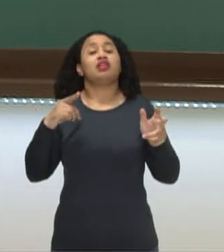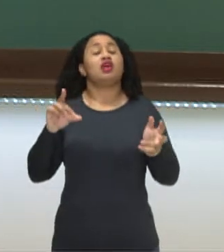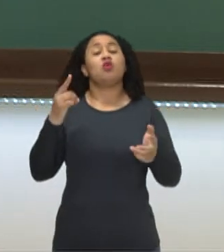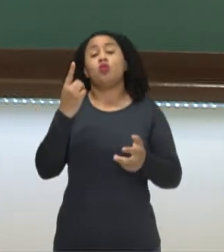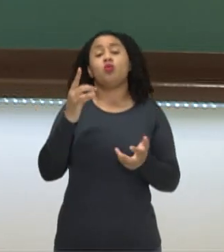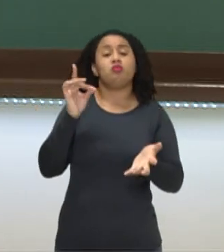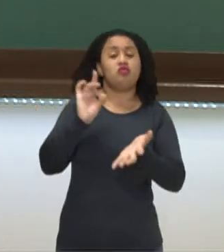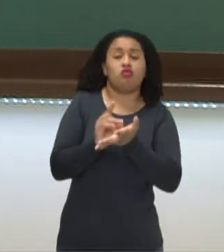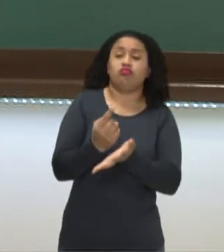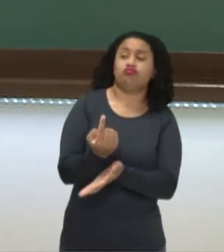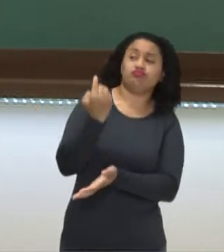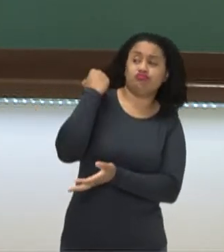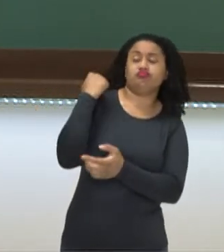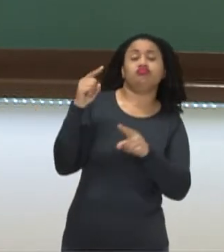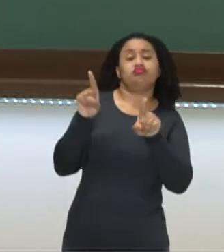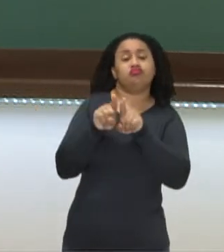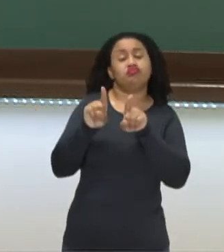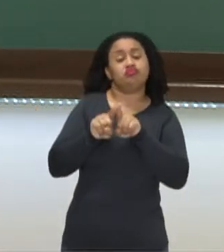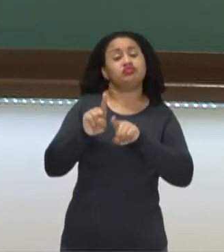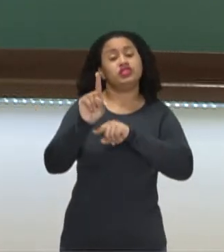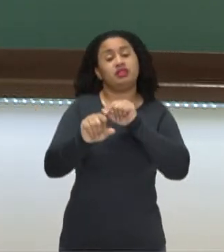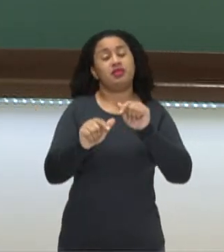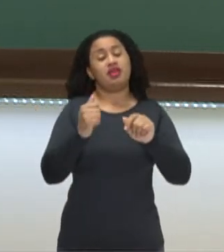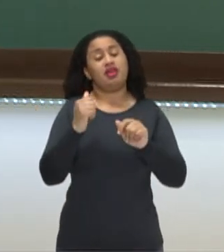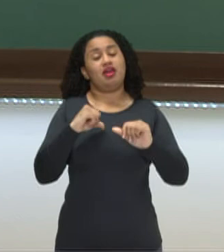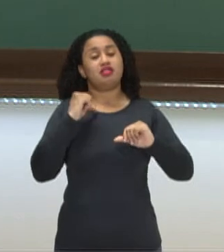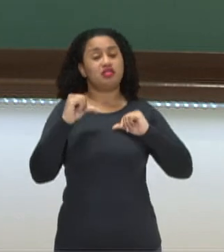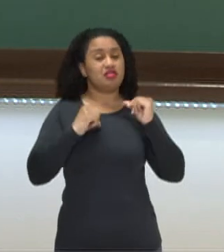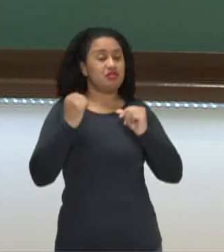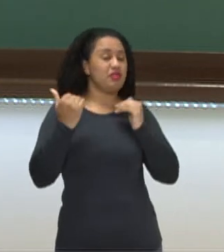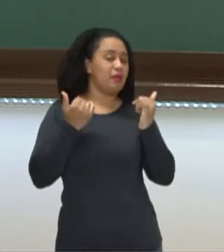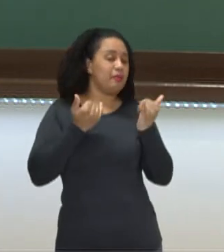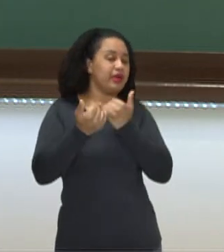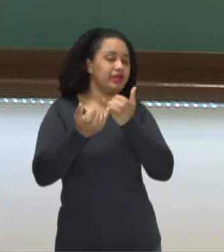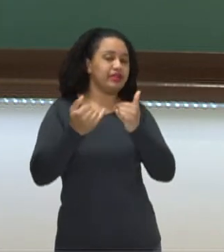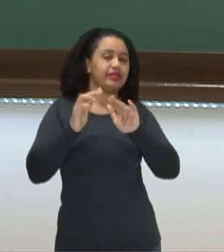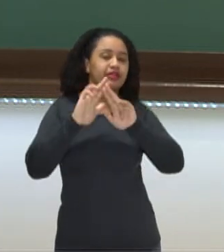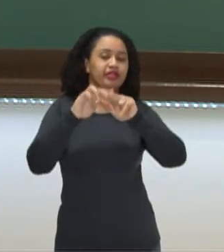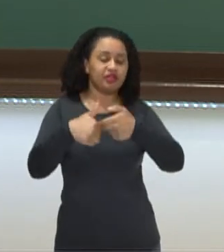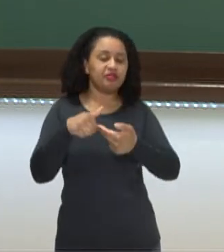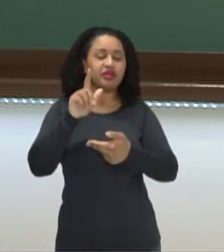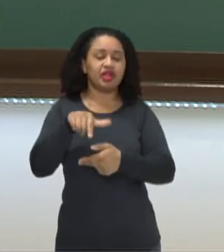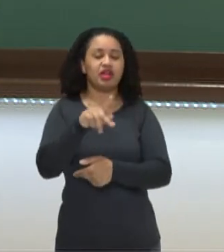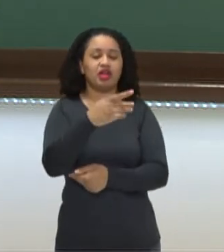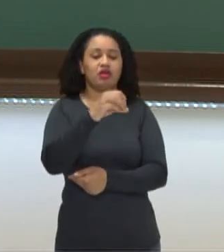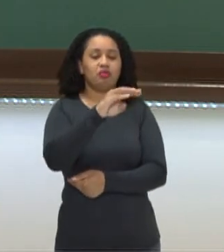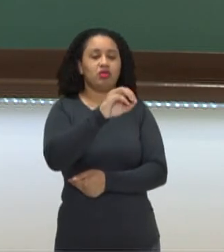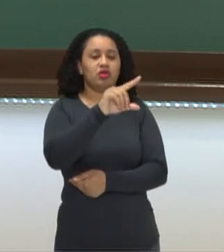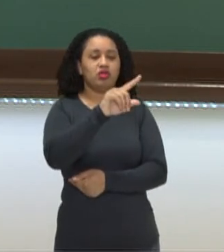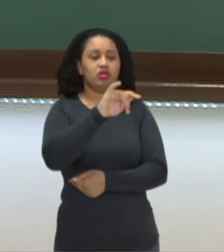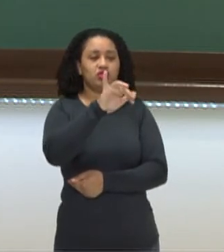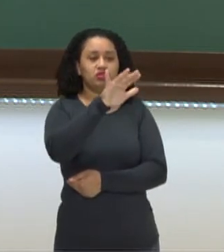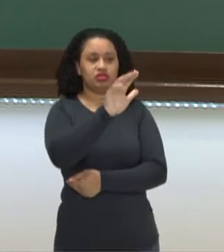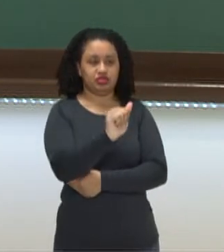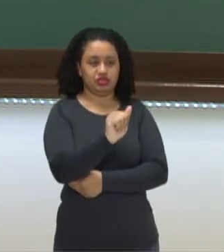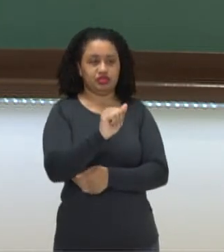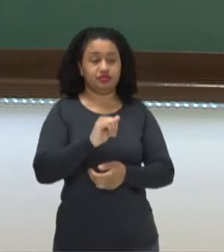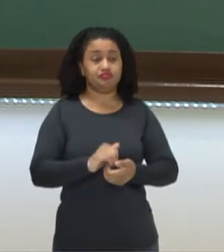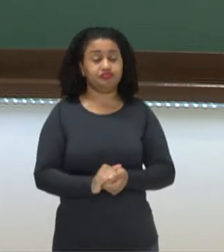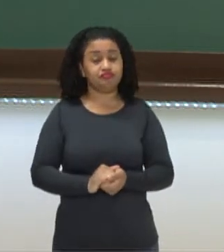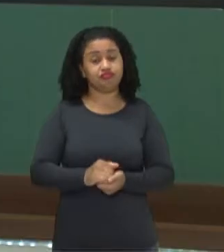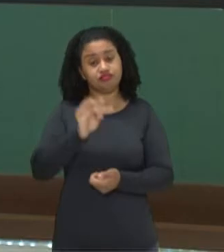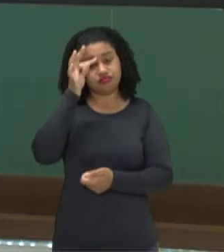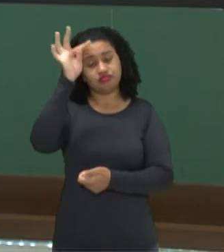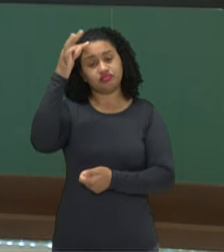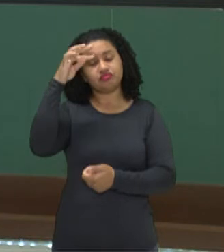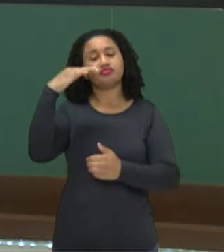embrionária e, consequentemente, né, anatomia muito semelhante. Por isso, um caso de homologia. As teorias